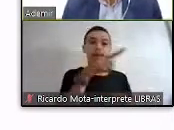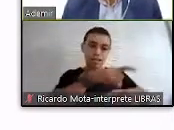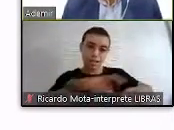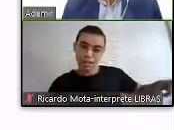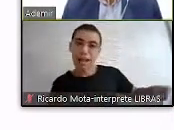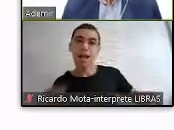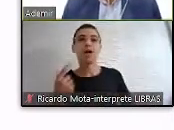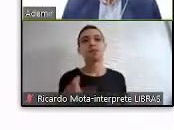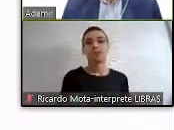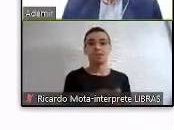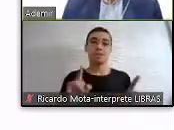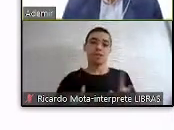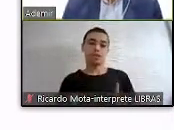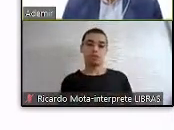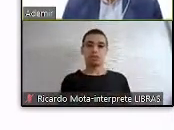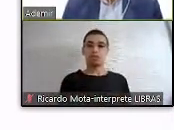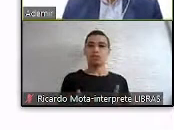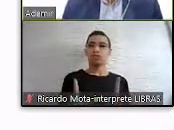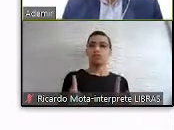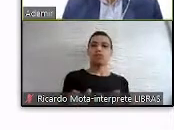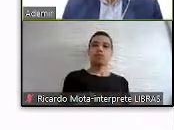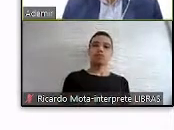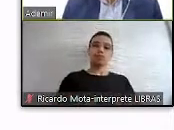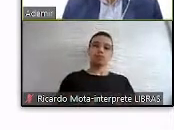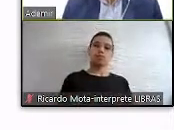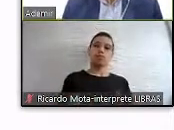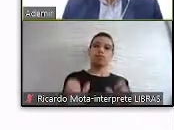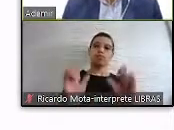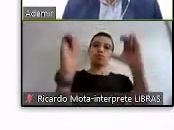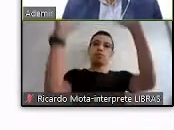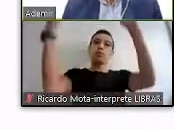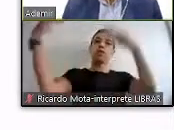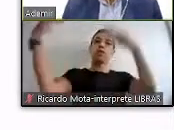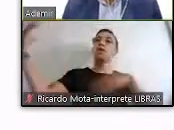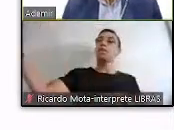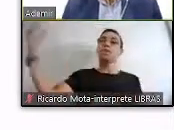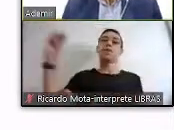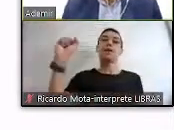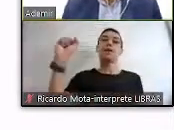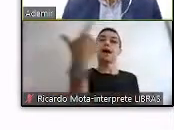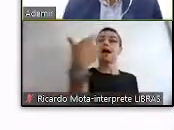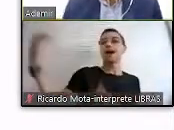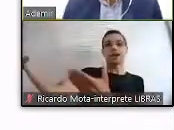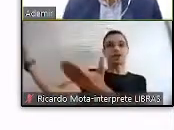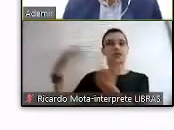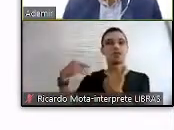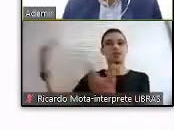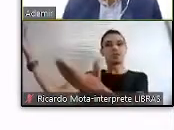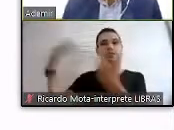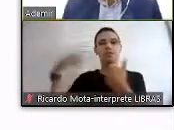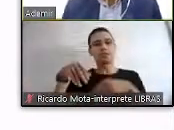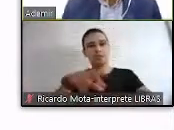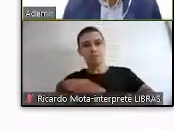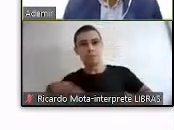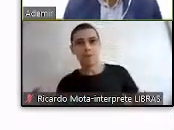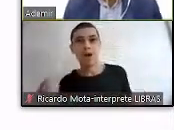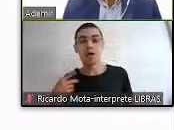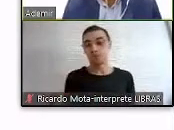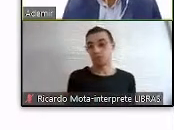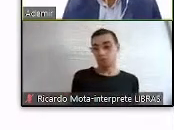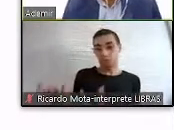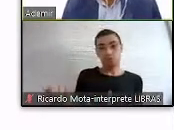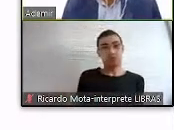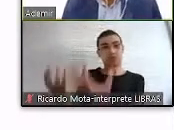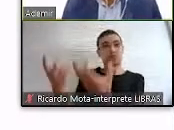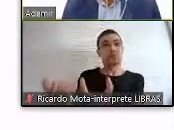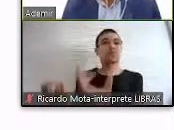de elevadores, manutenção de ar-condicionado, manutenção de caldeiras, alguns condomínios que possuem